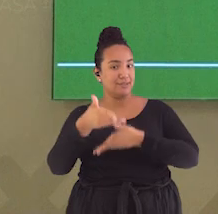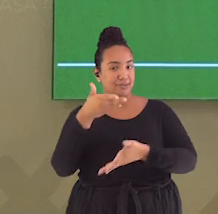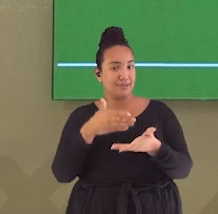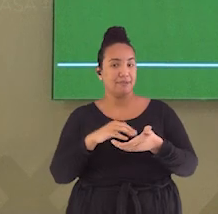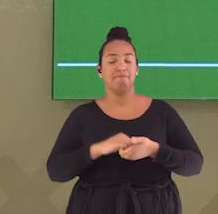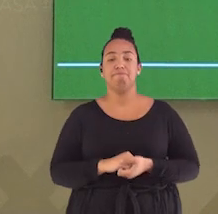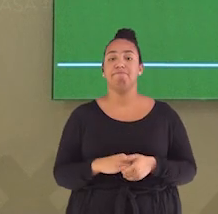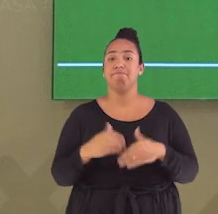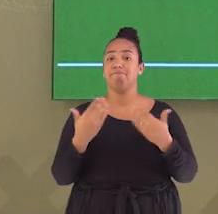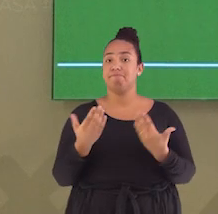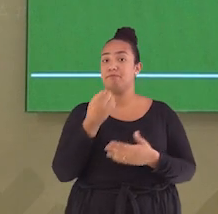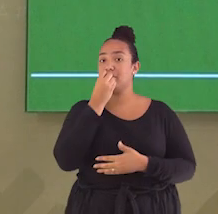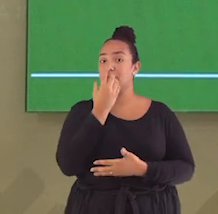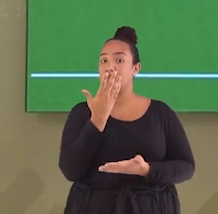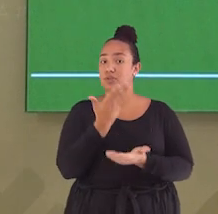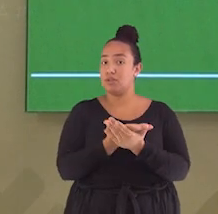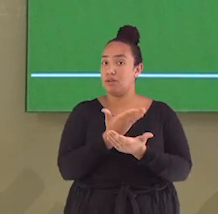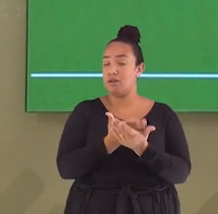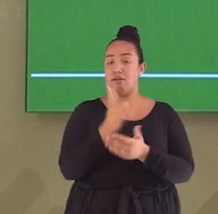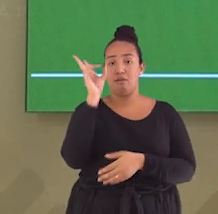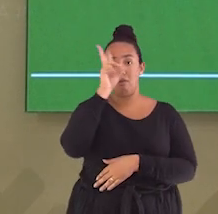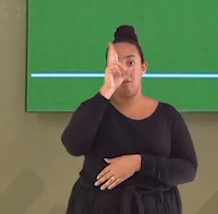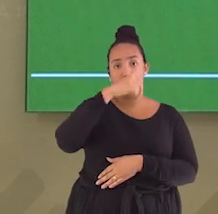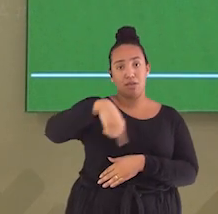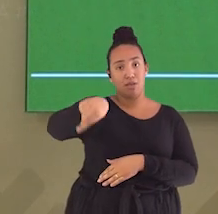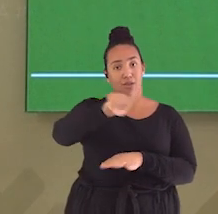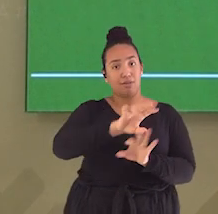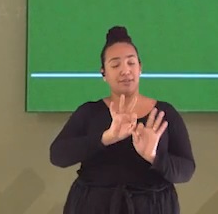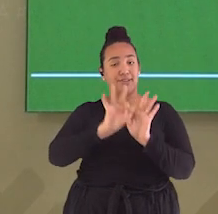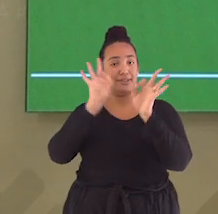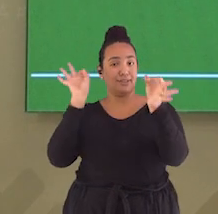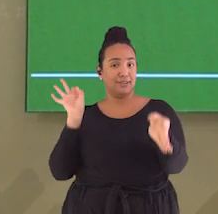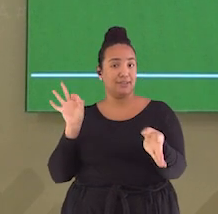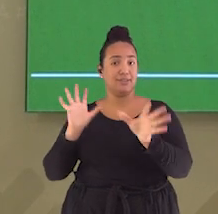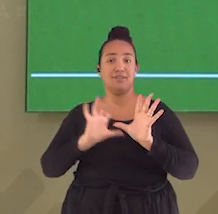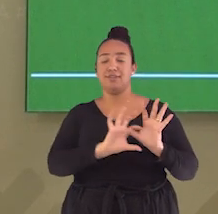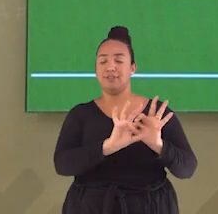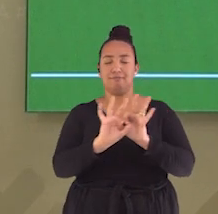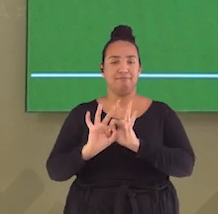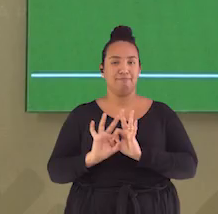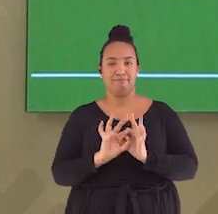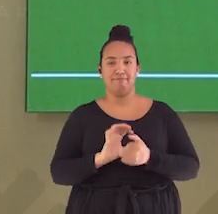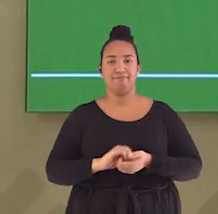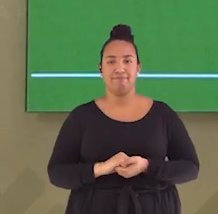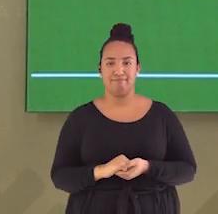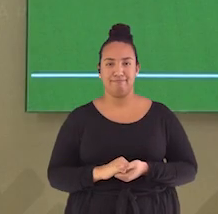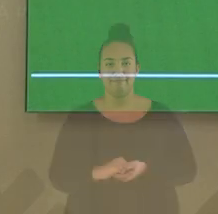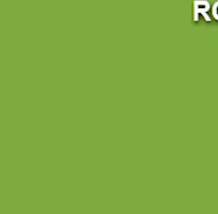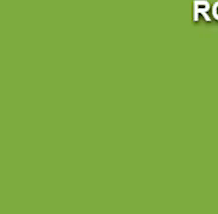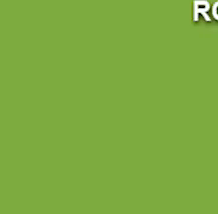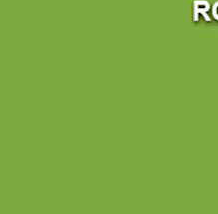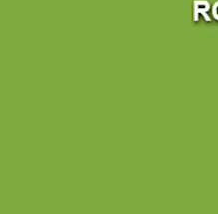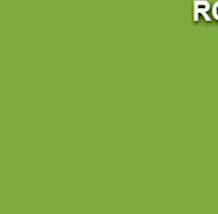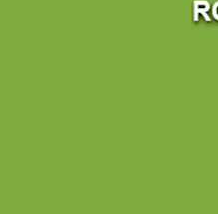Então, bons estudos e não se esqueçam que mesmo distantes, estamos juntos.